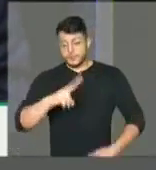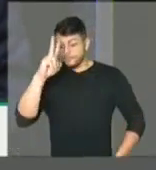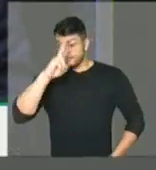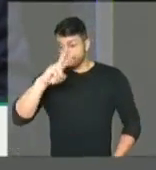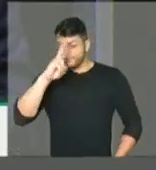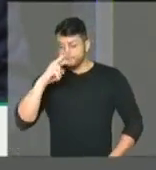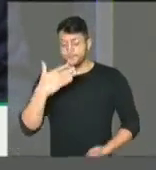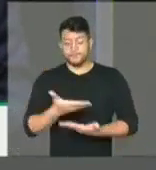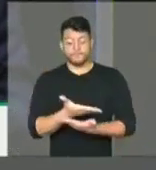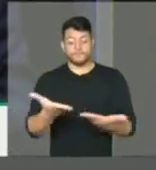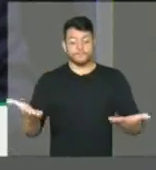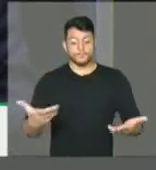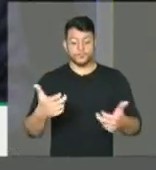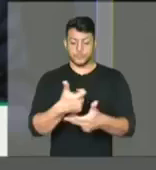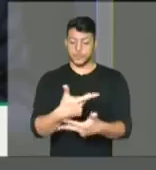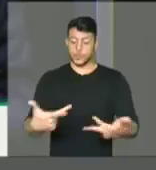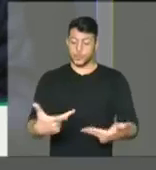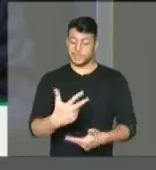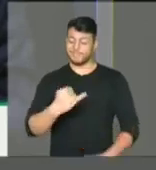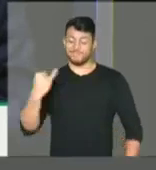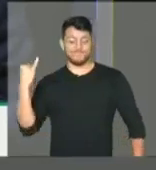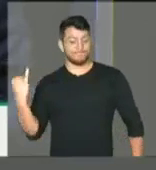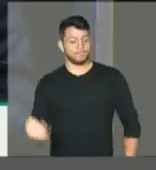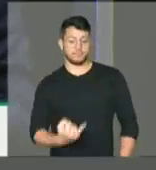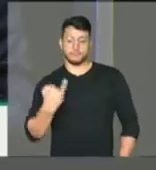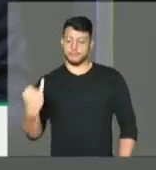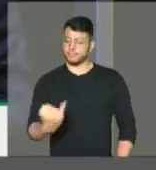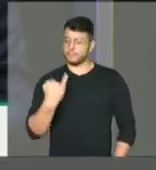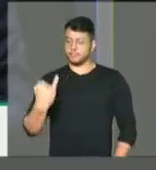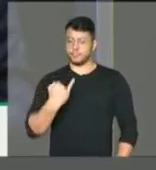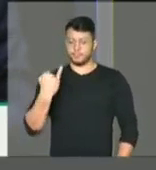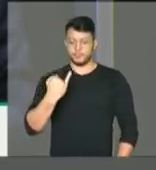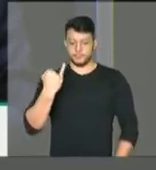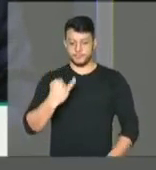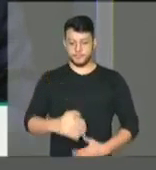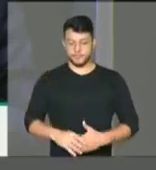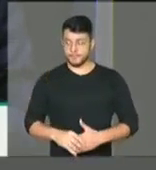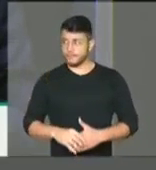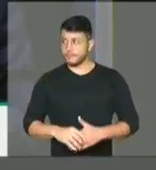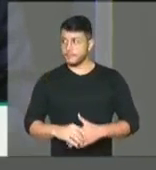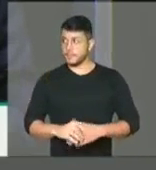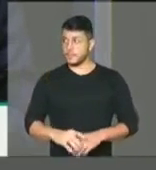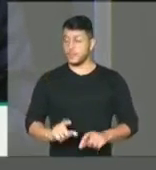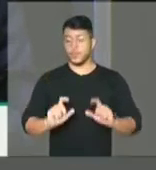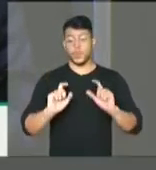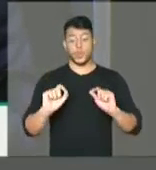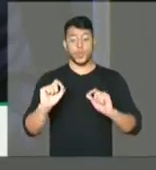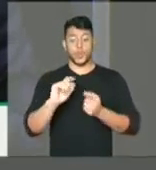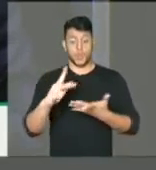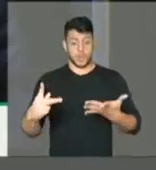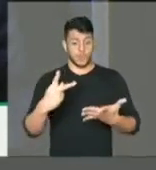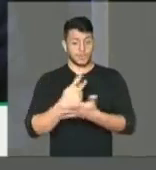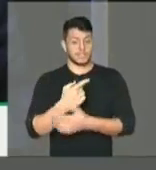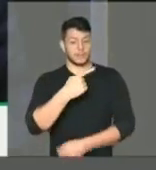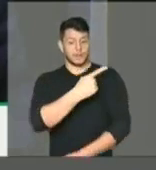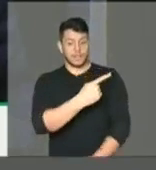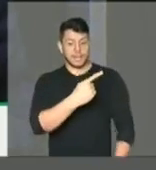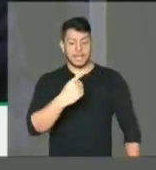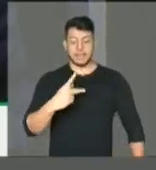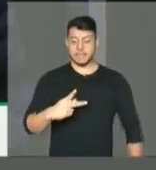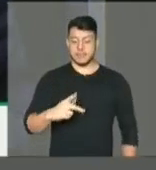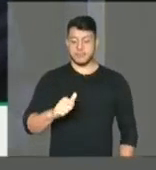devia ter paralisado esse país deputada jandira feghali líder da minoria que foi o ocorrido em paraisópolis